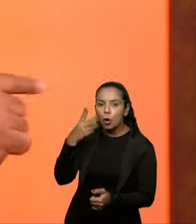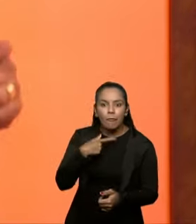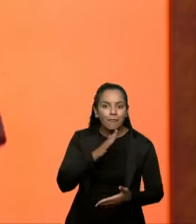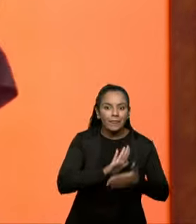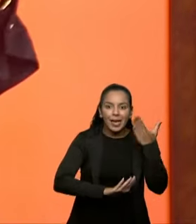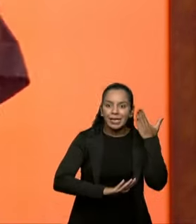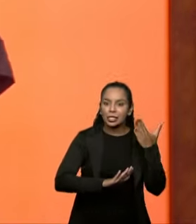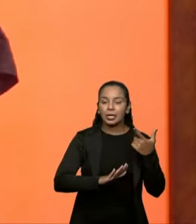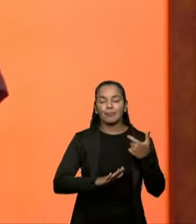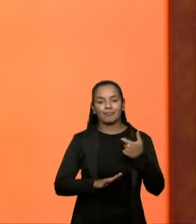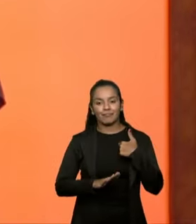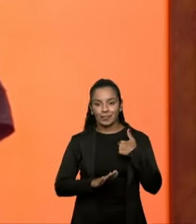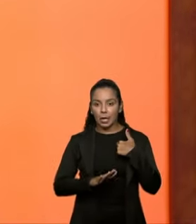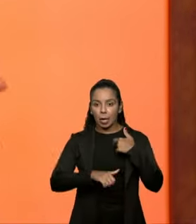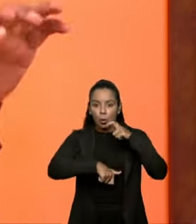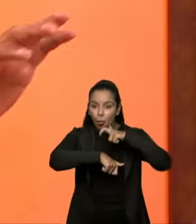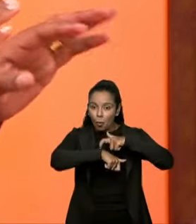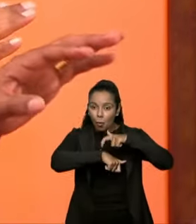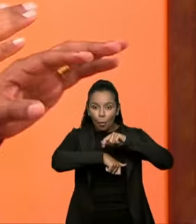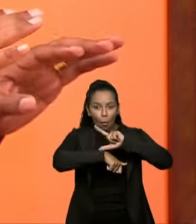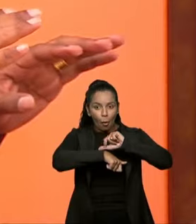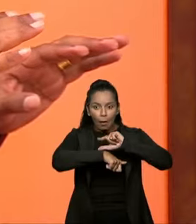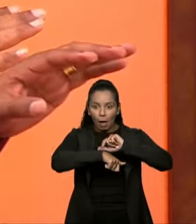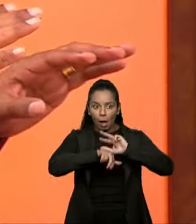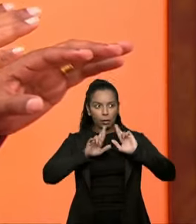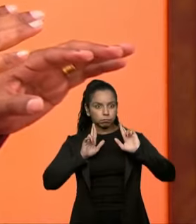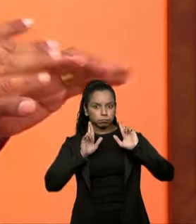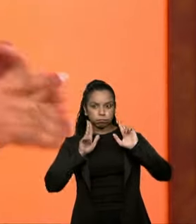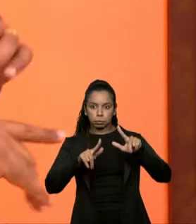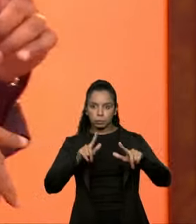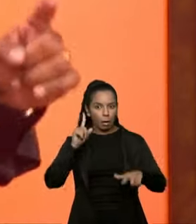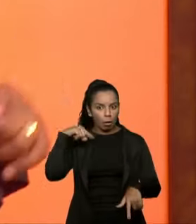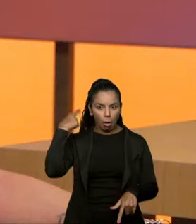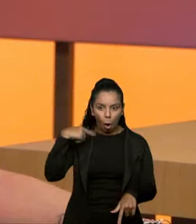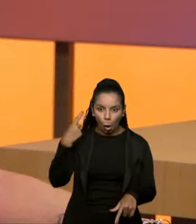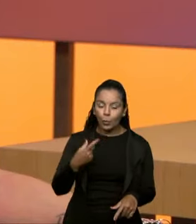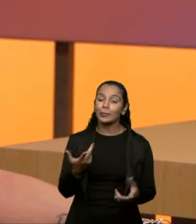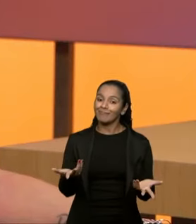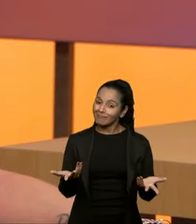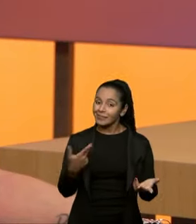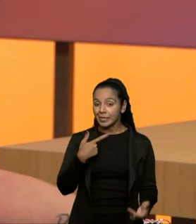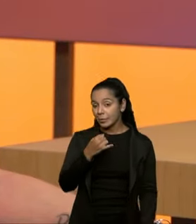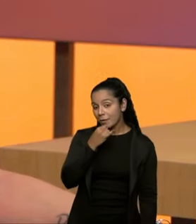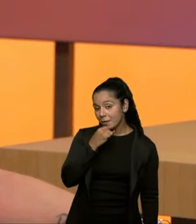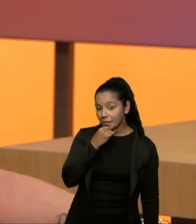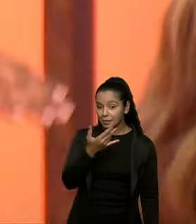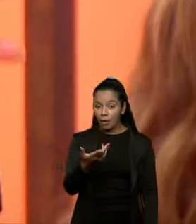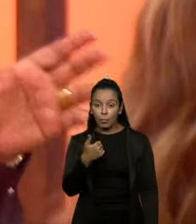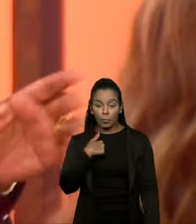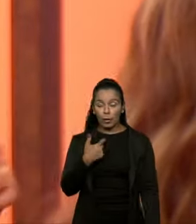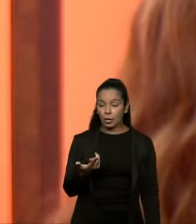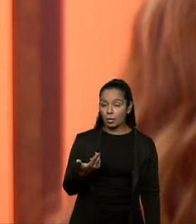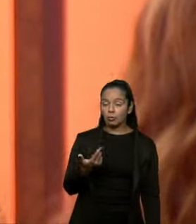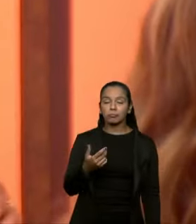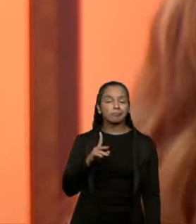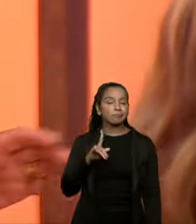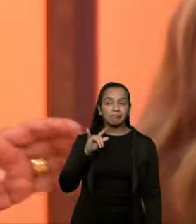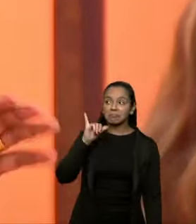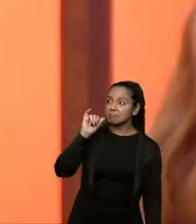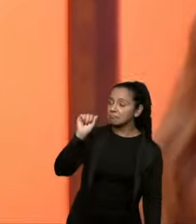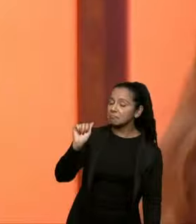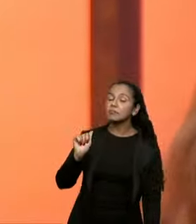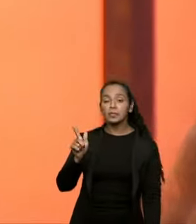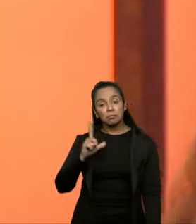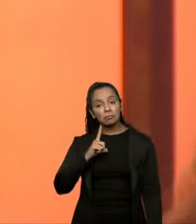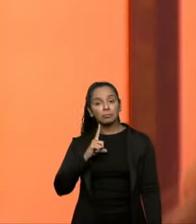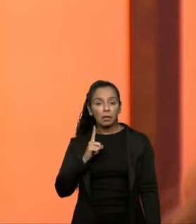toda, eu entro num fuso horário louco. Completamente diferente do seu, que né? E aí, por exemplo, eu tô um dia, eu tenho